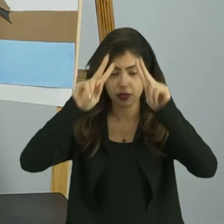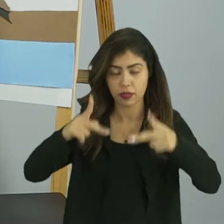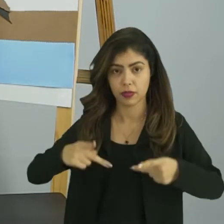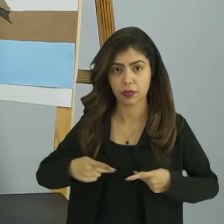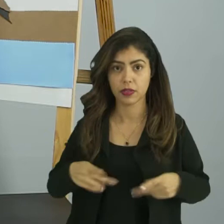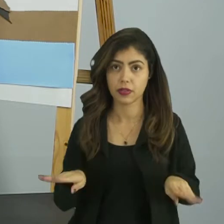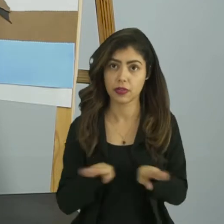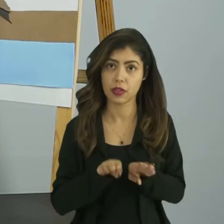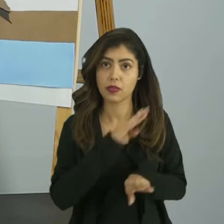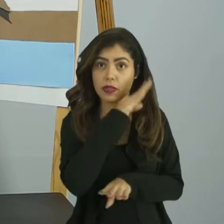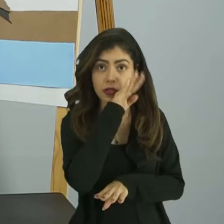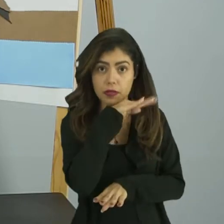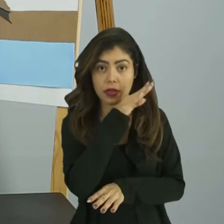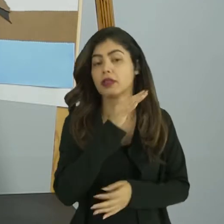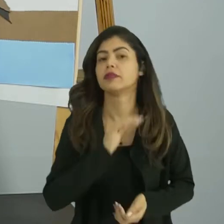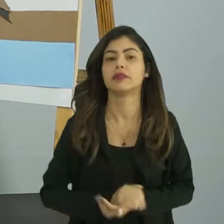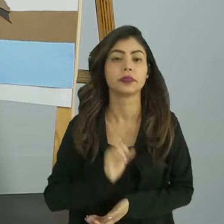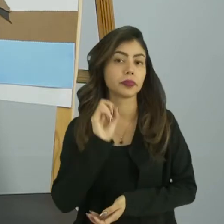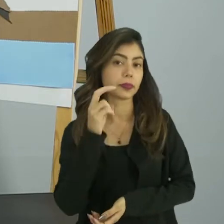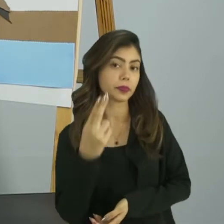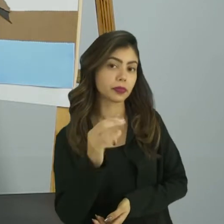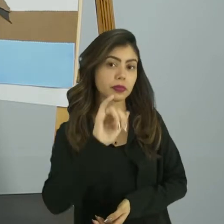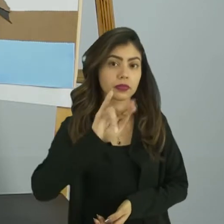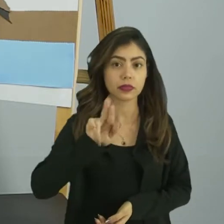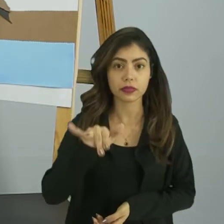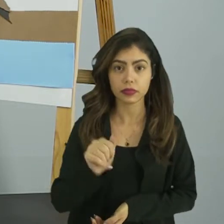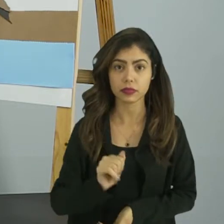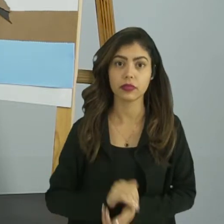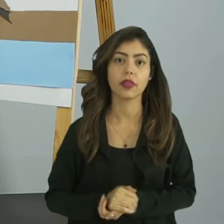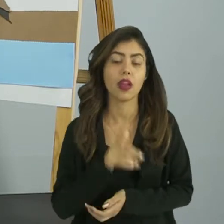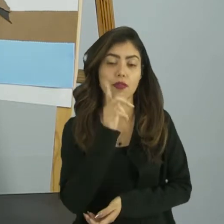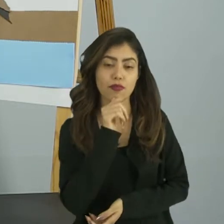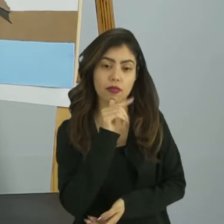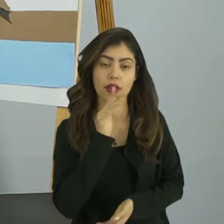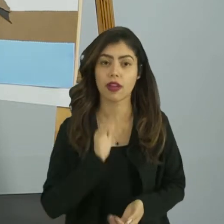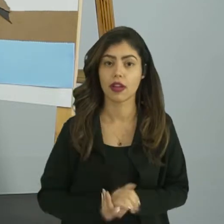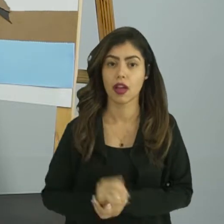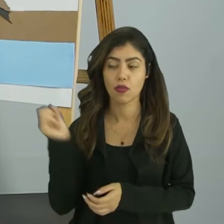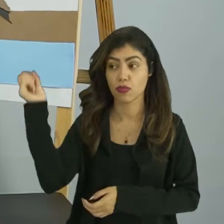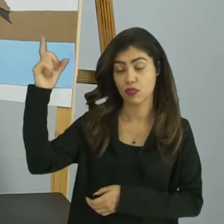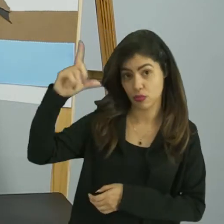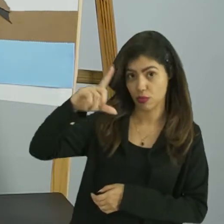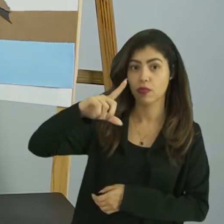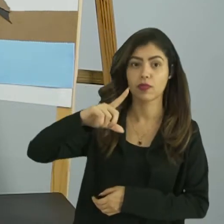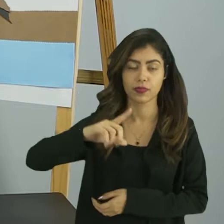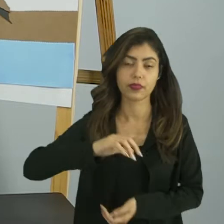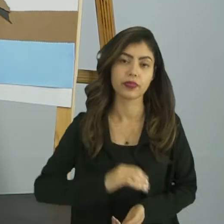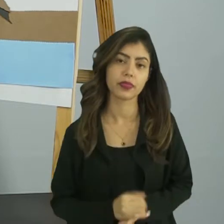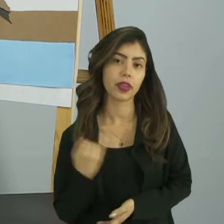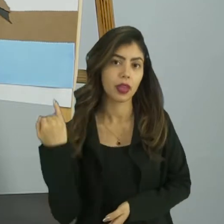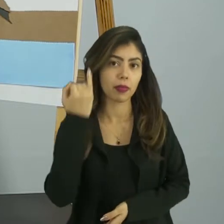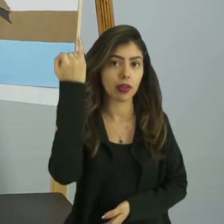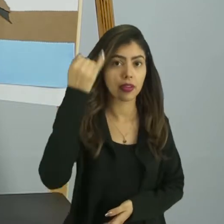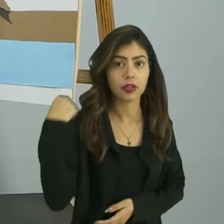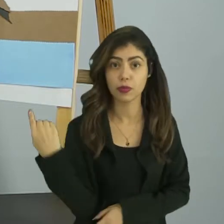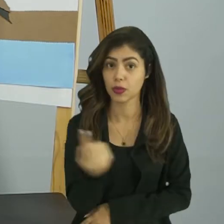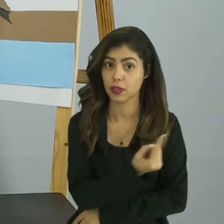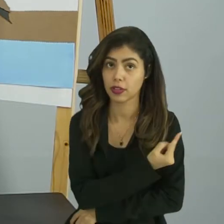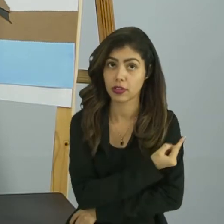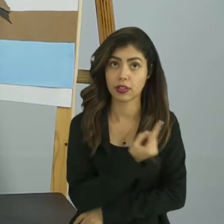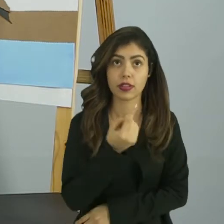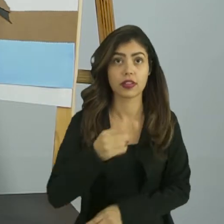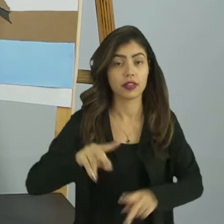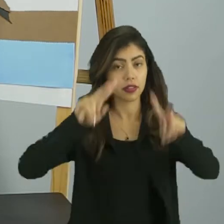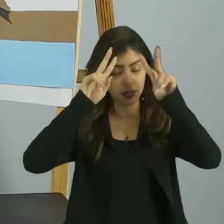os animais. Ou seja, a água e o sol são importantes para os